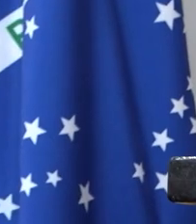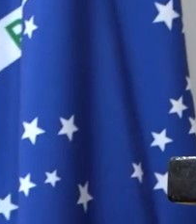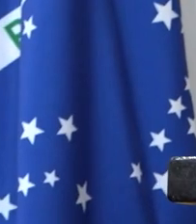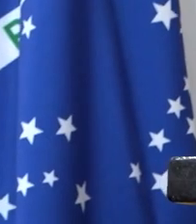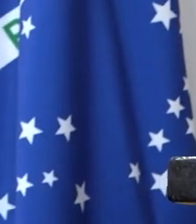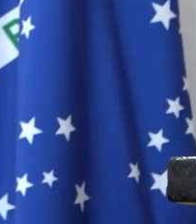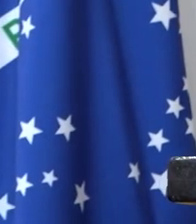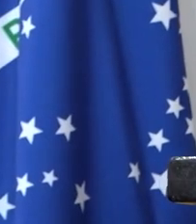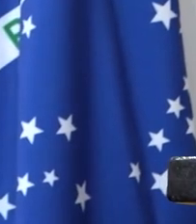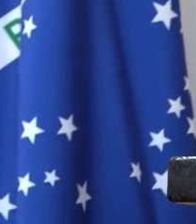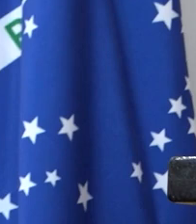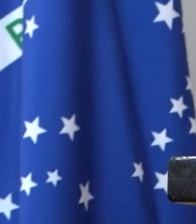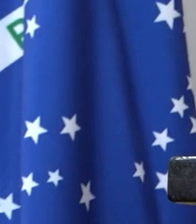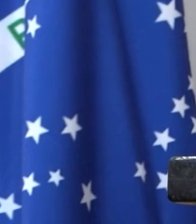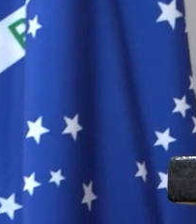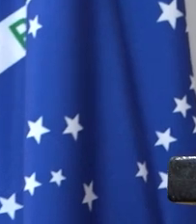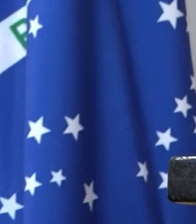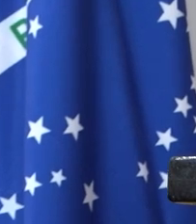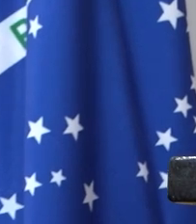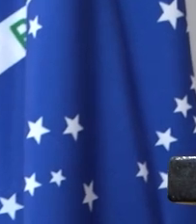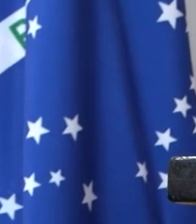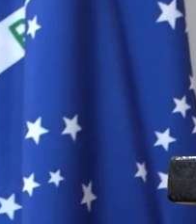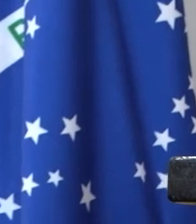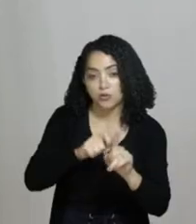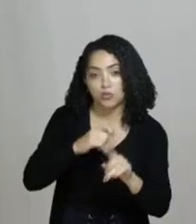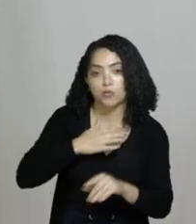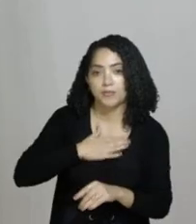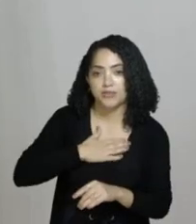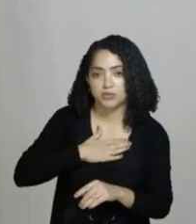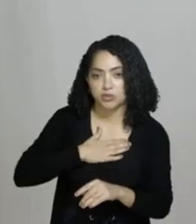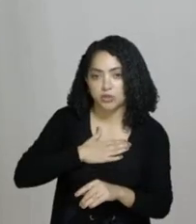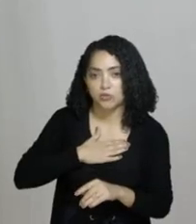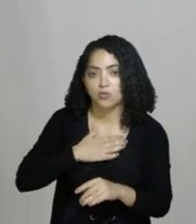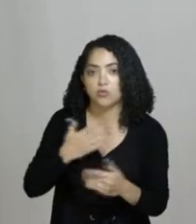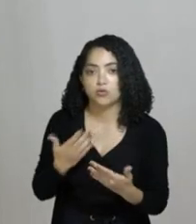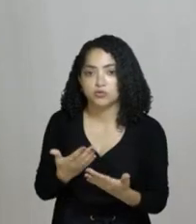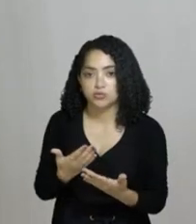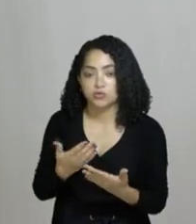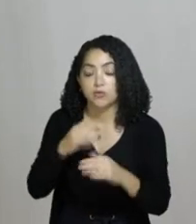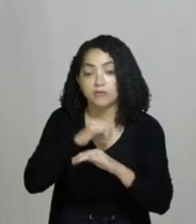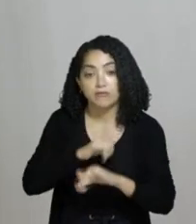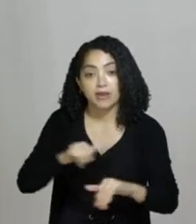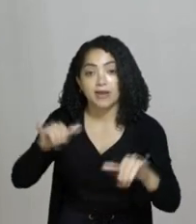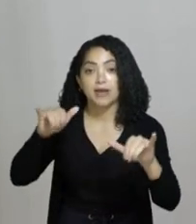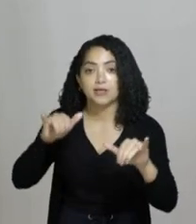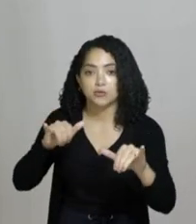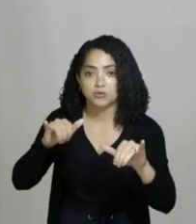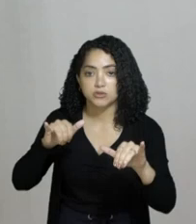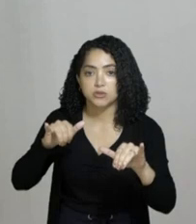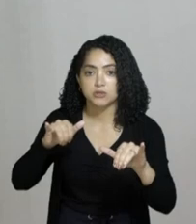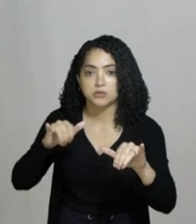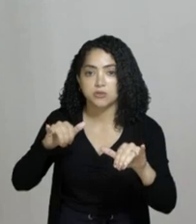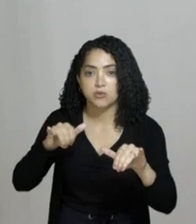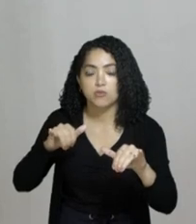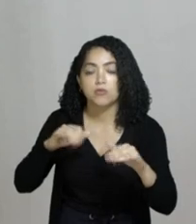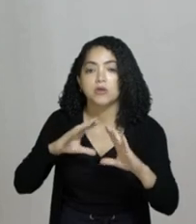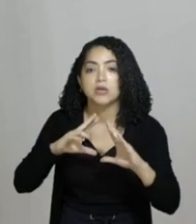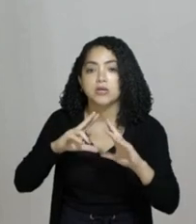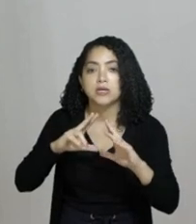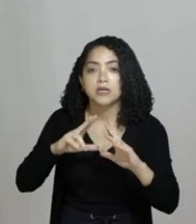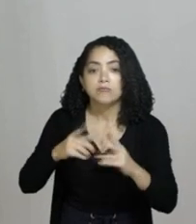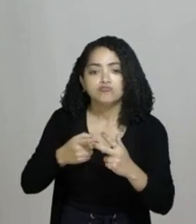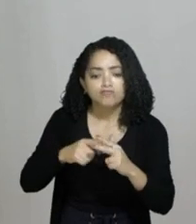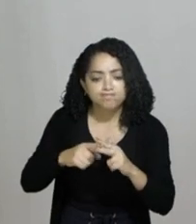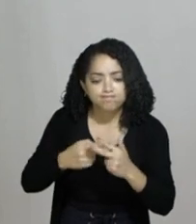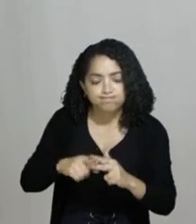todas as rodovias estaduais serão revitalizadas em agosto vai anunciar um pacote de revitalização